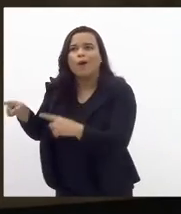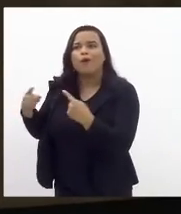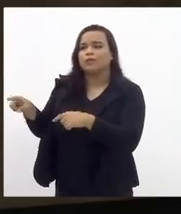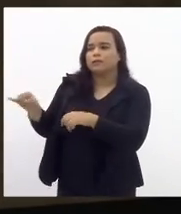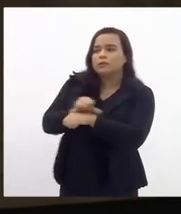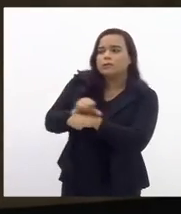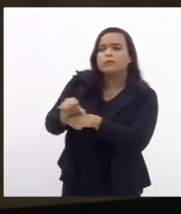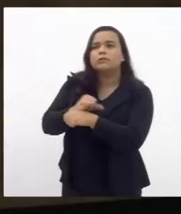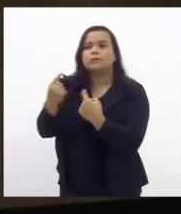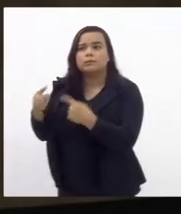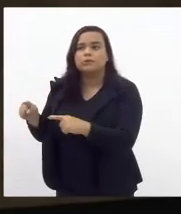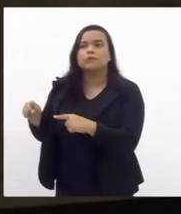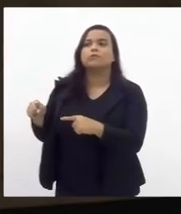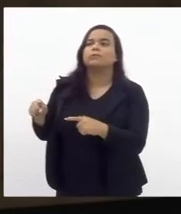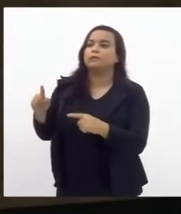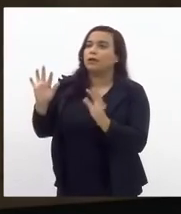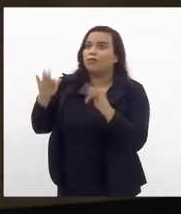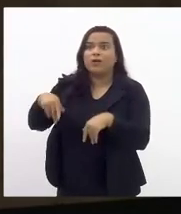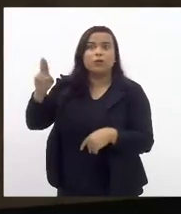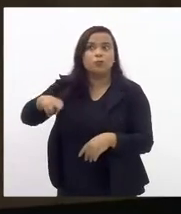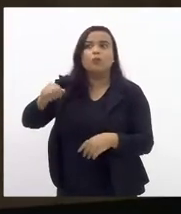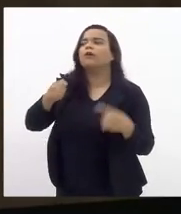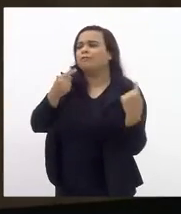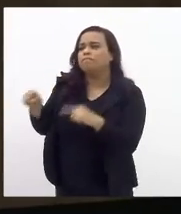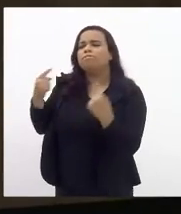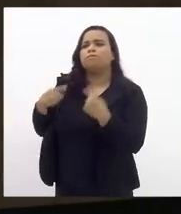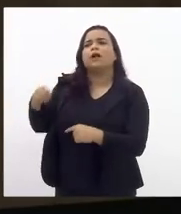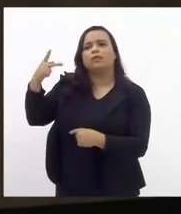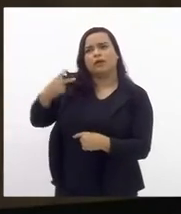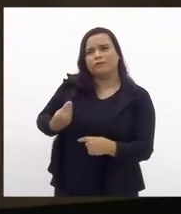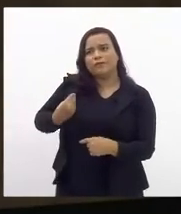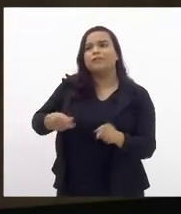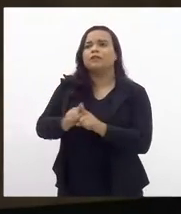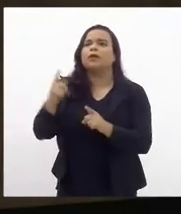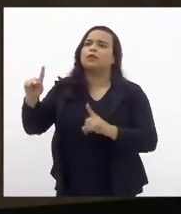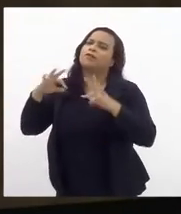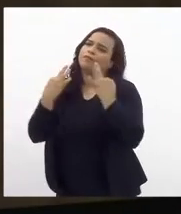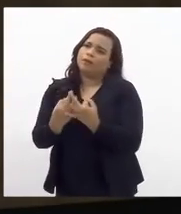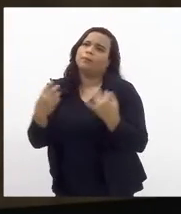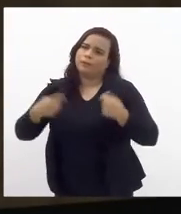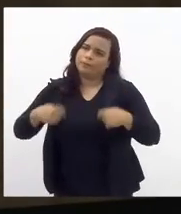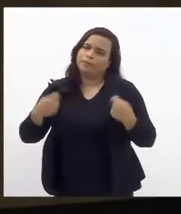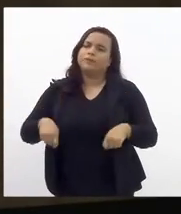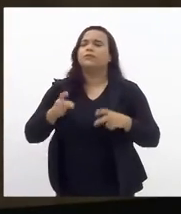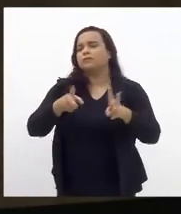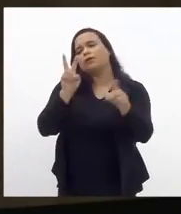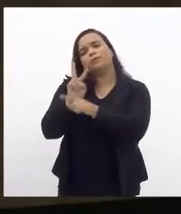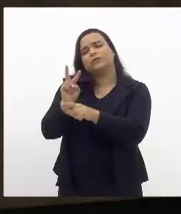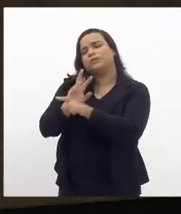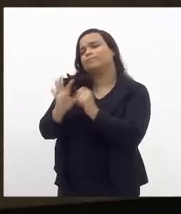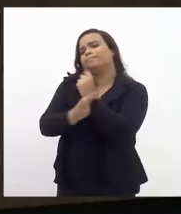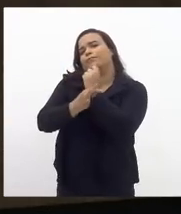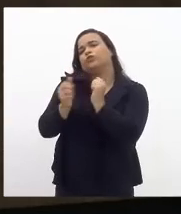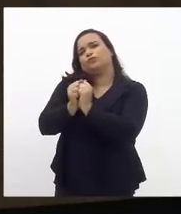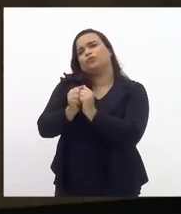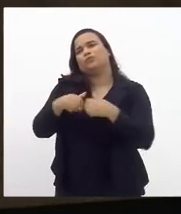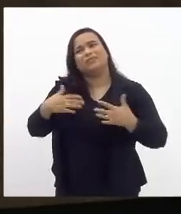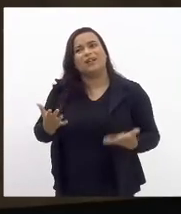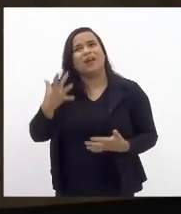a sua integridade, a sua própria vida e a de seus familiares. Então, assim, eu acho que é